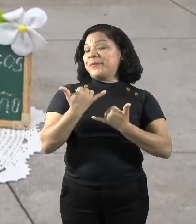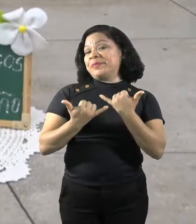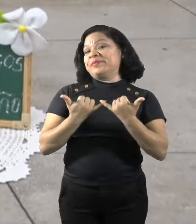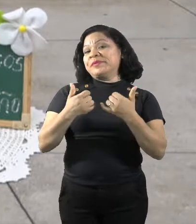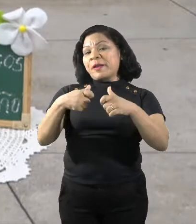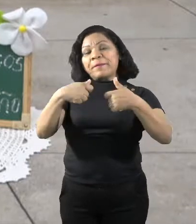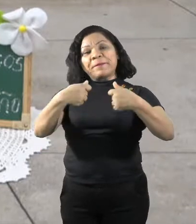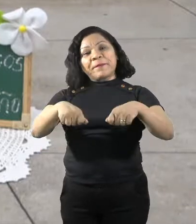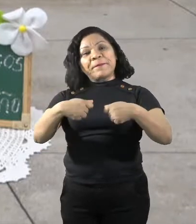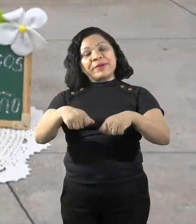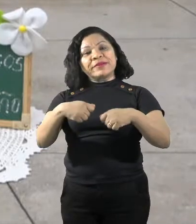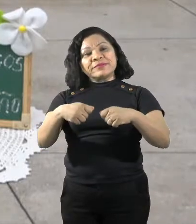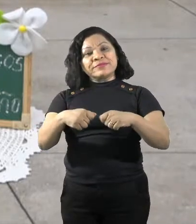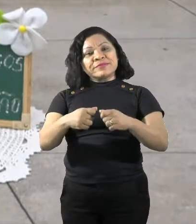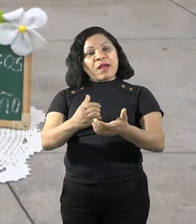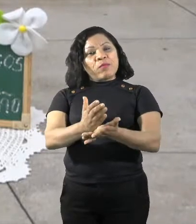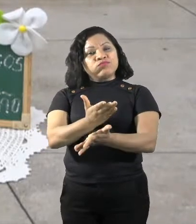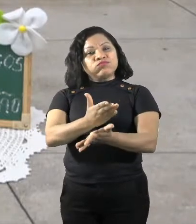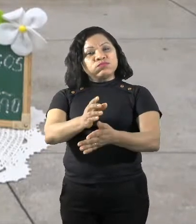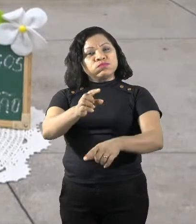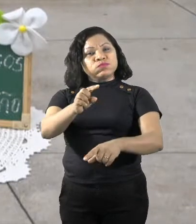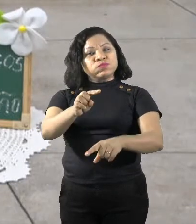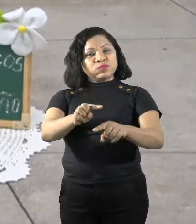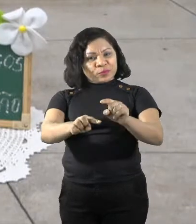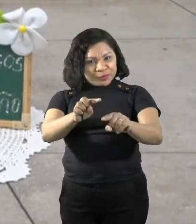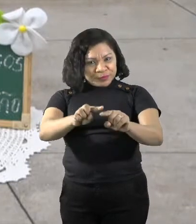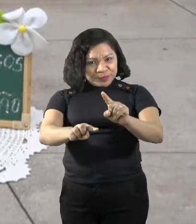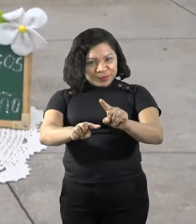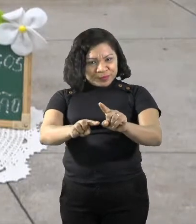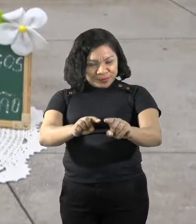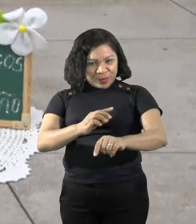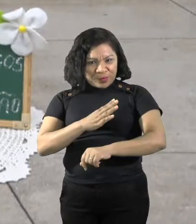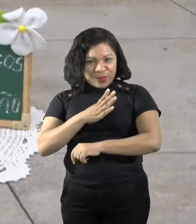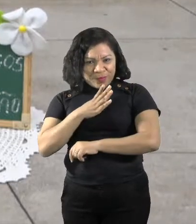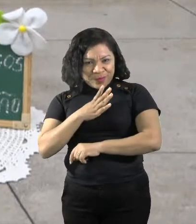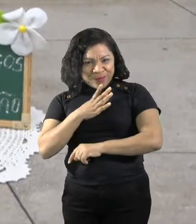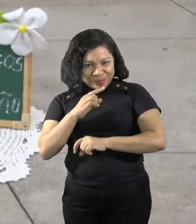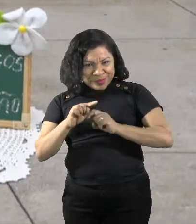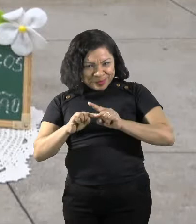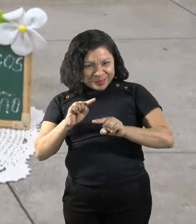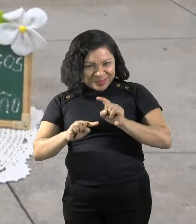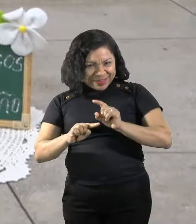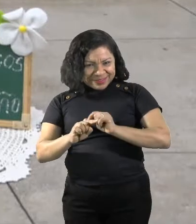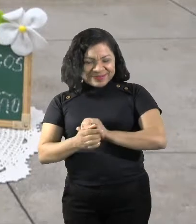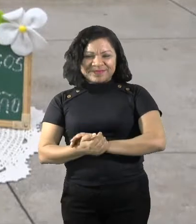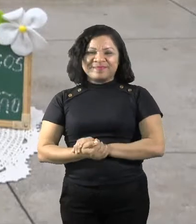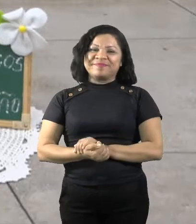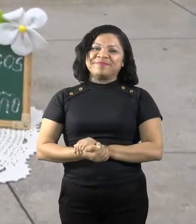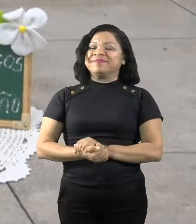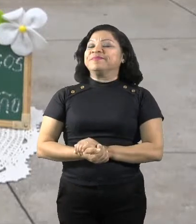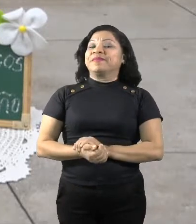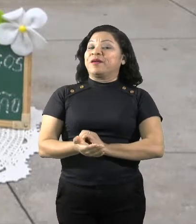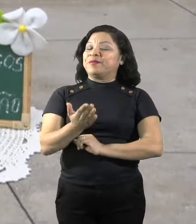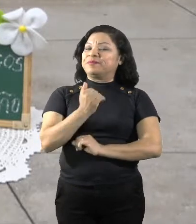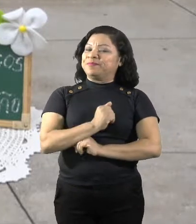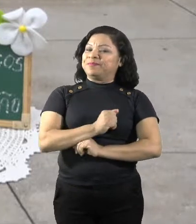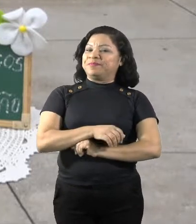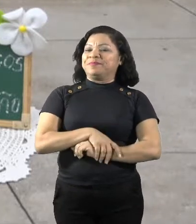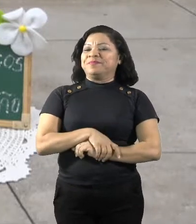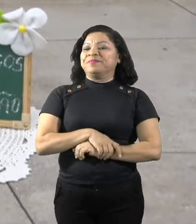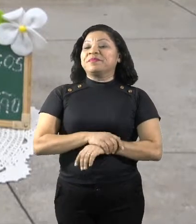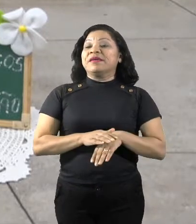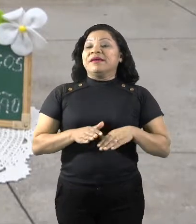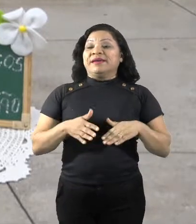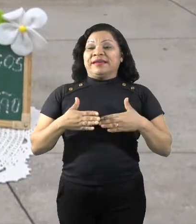precisar de alguns objetos. Vamos conhecer quais são os objetos que nós vamos usar? Pois bem, aqui